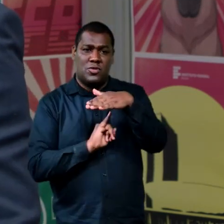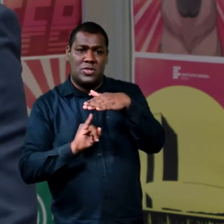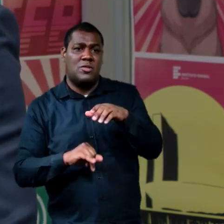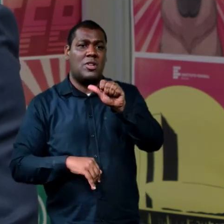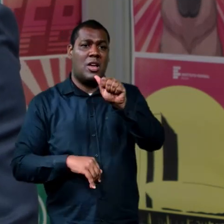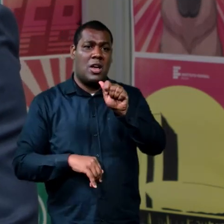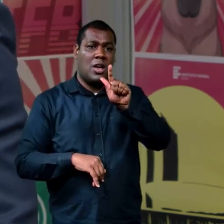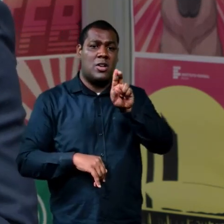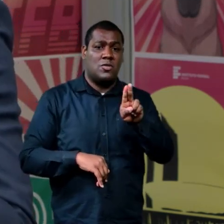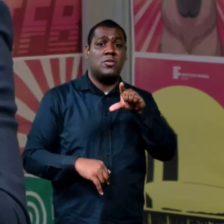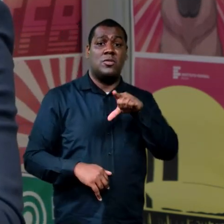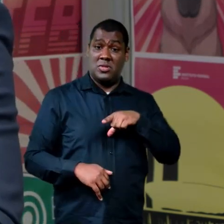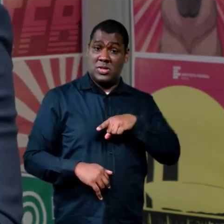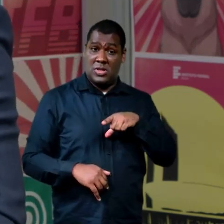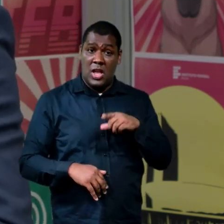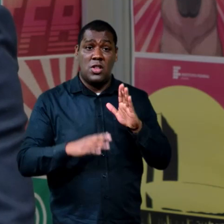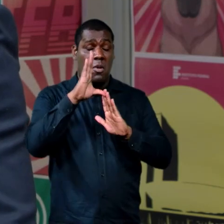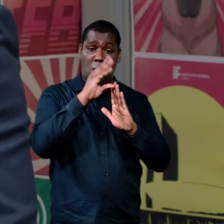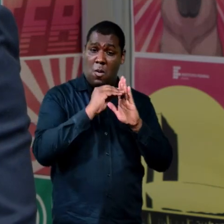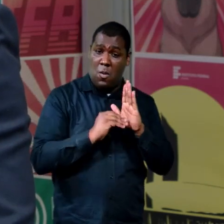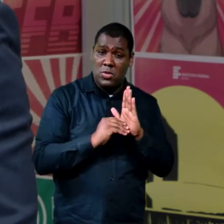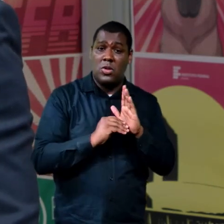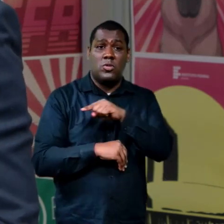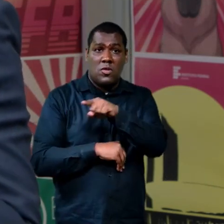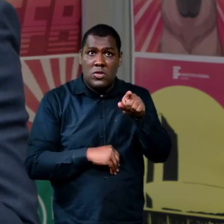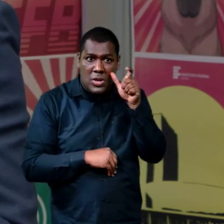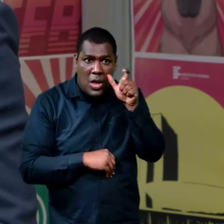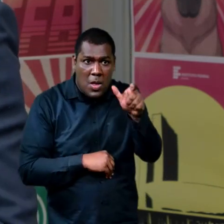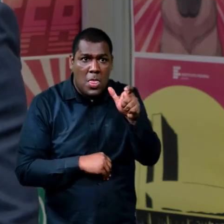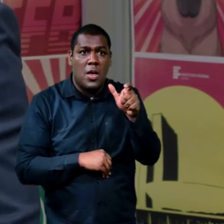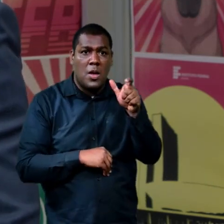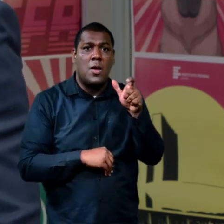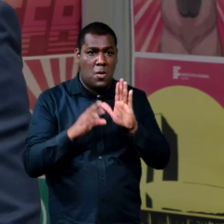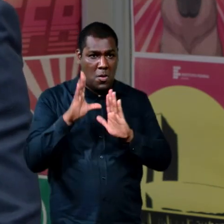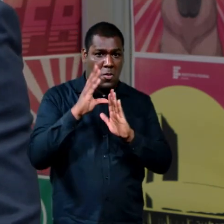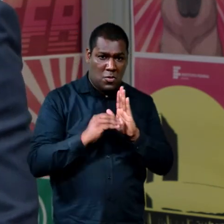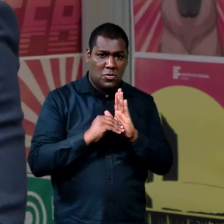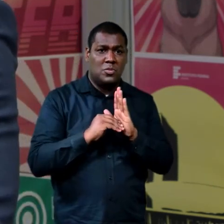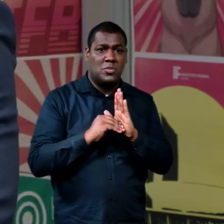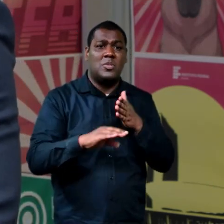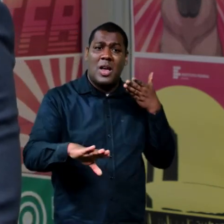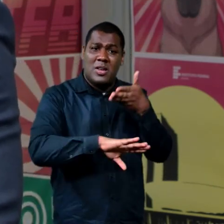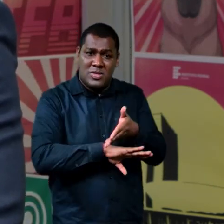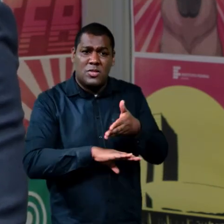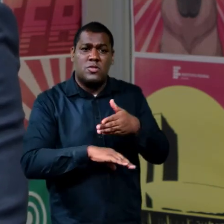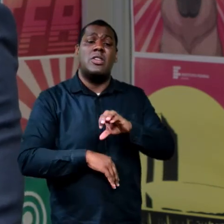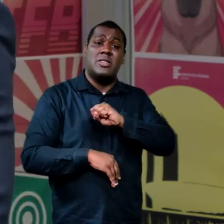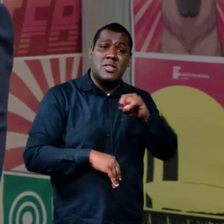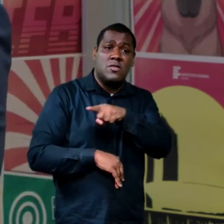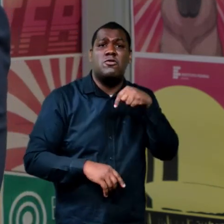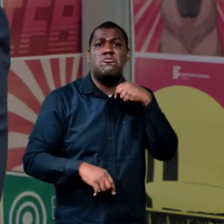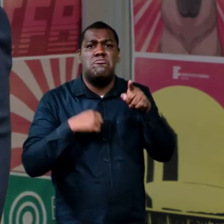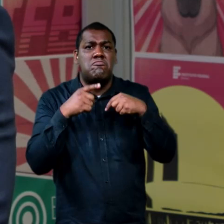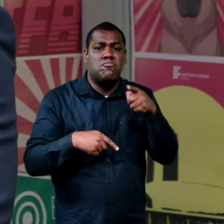um material hoje para você que se interessa sobre esse assunto, você pode consultar. Você tem alguma dúvida também,